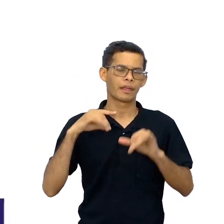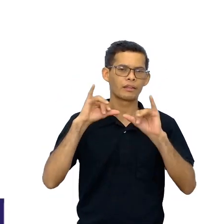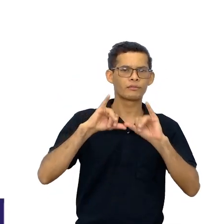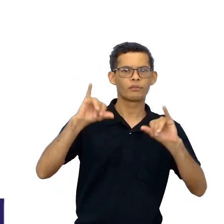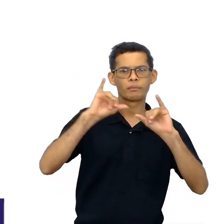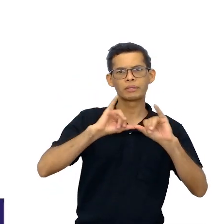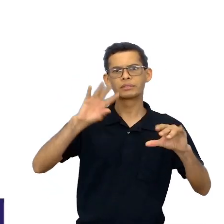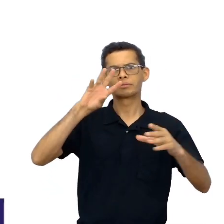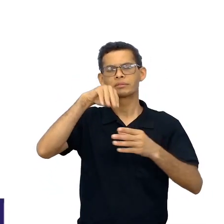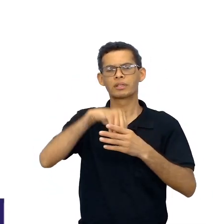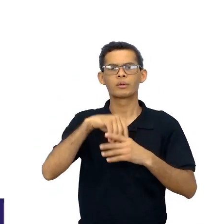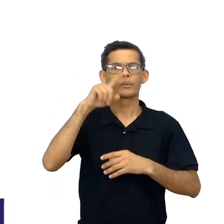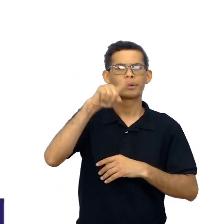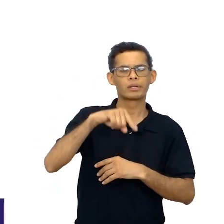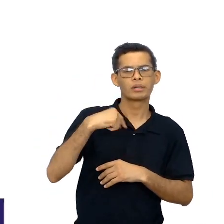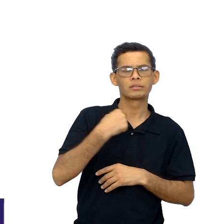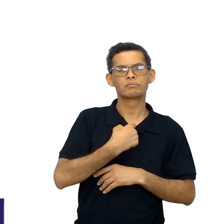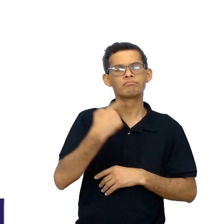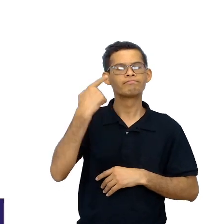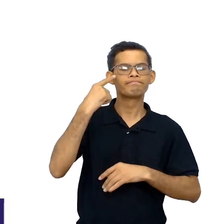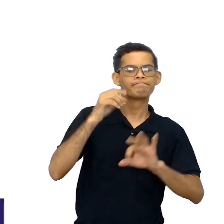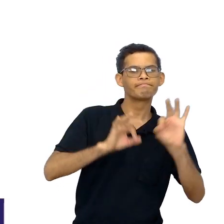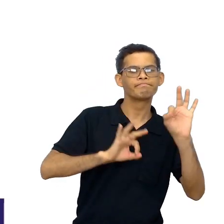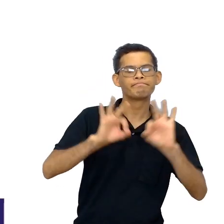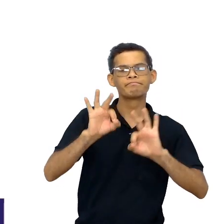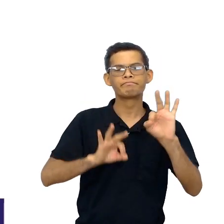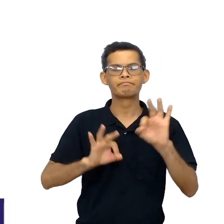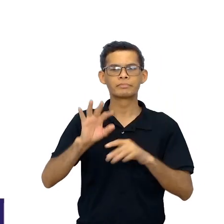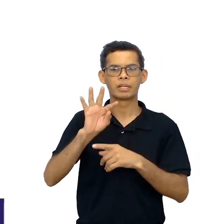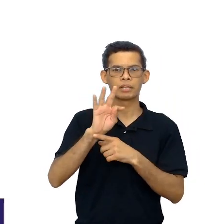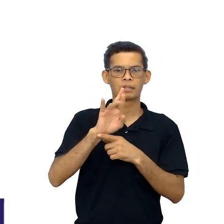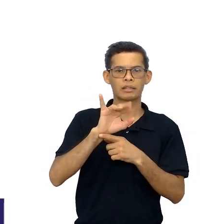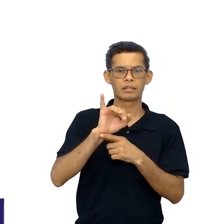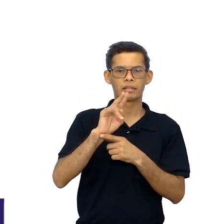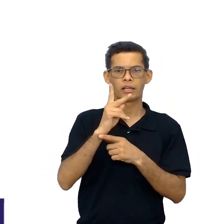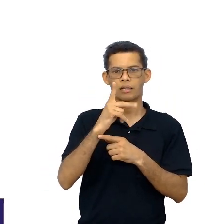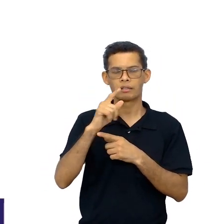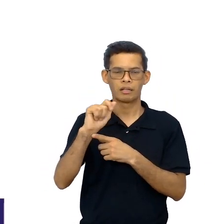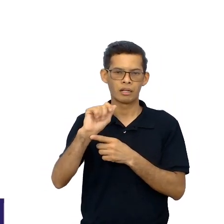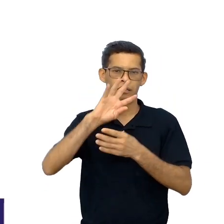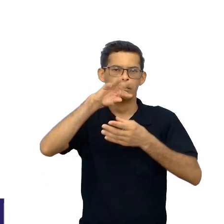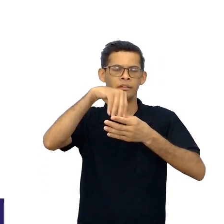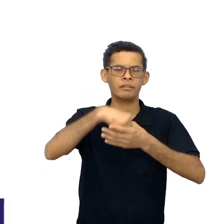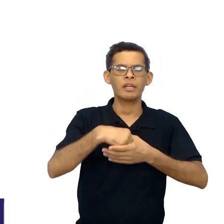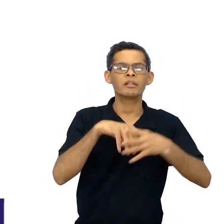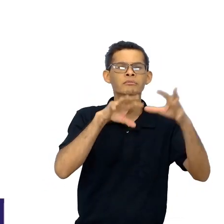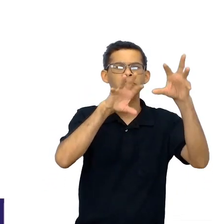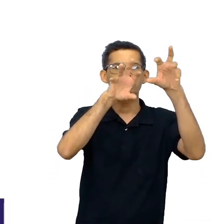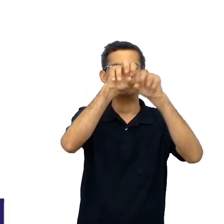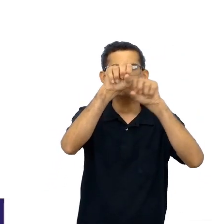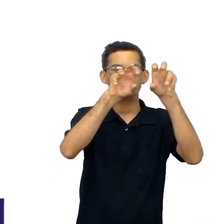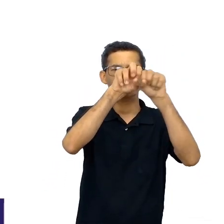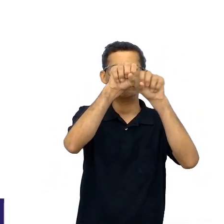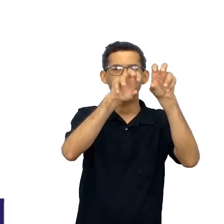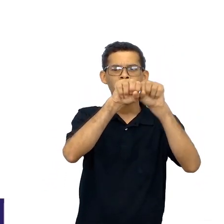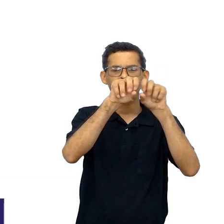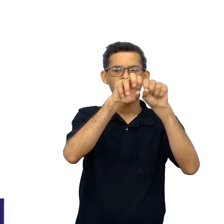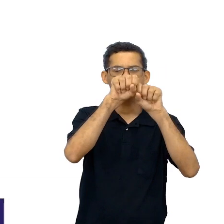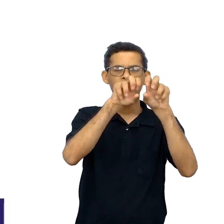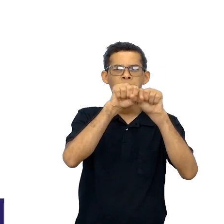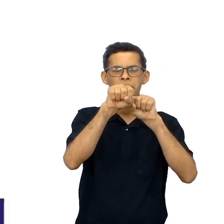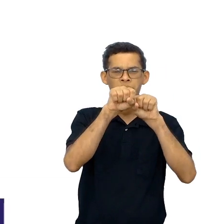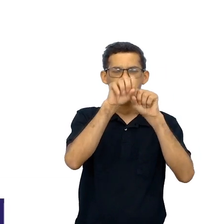as trilhas que a gente pensou para organizar essas formações, né, do Aprender Sempre, da TPC do Aprender